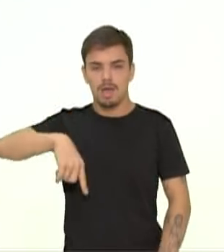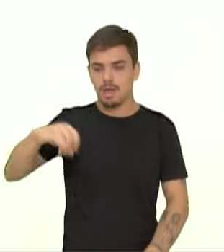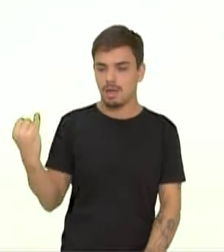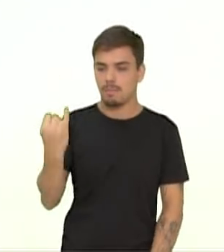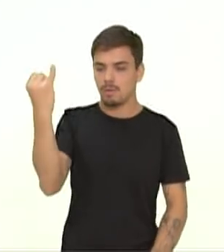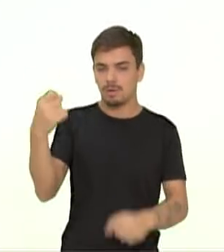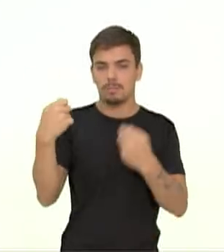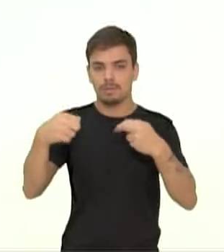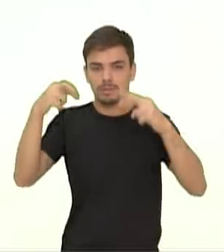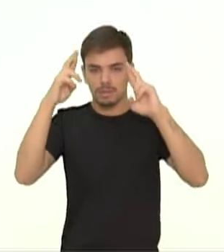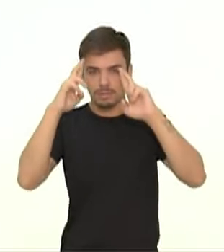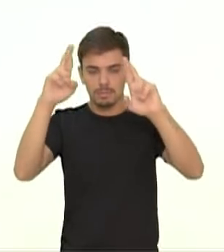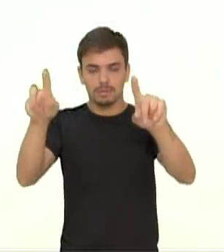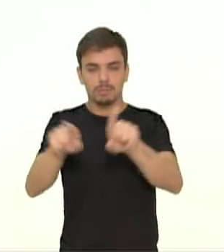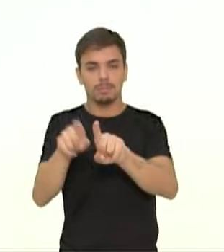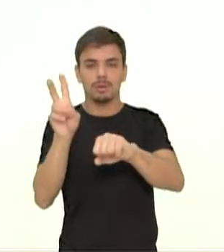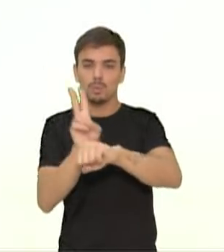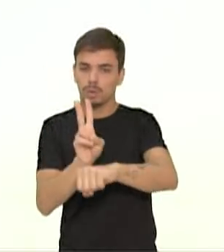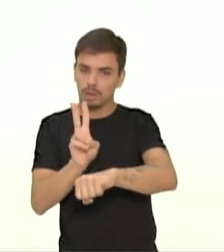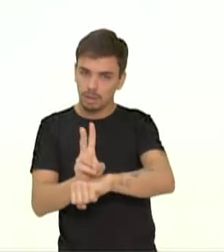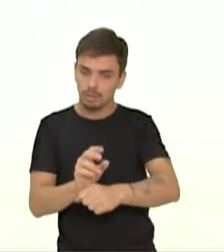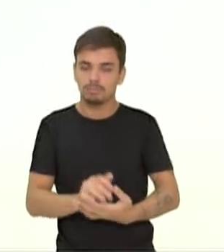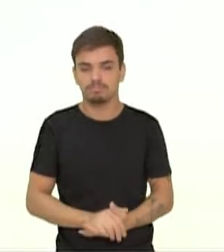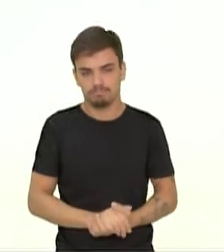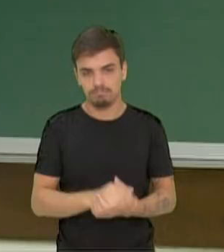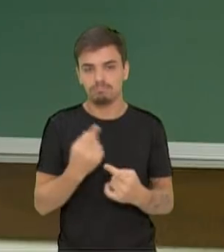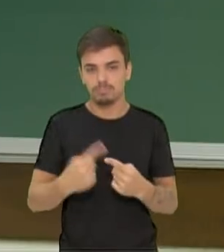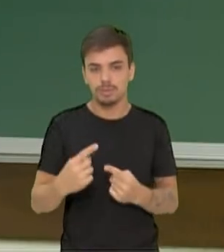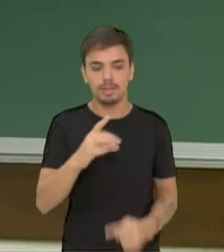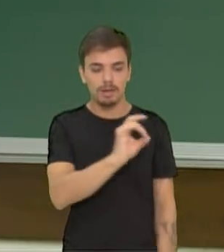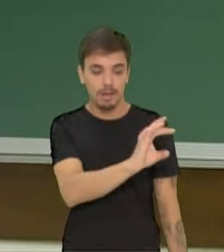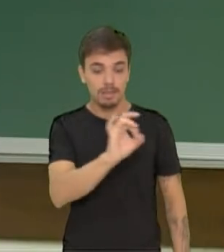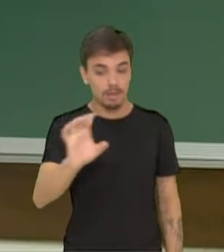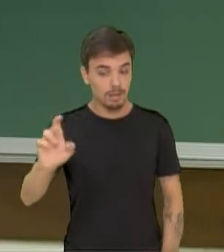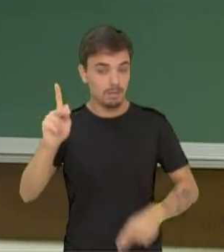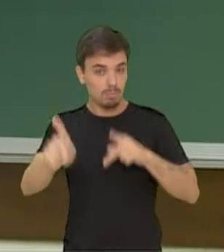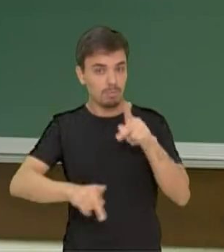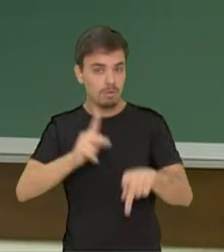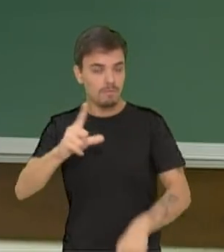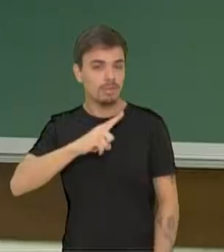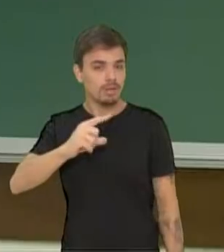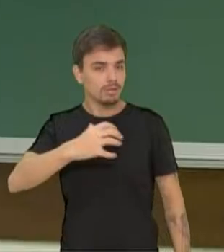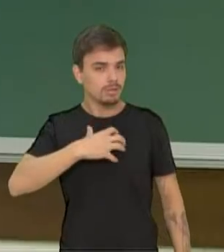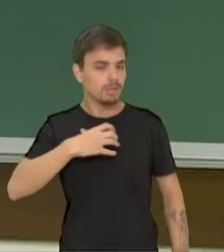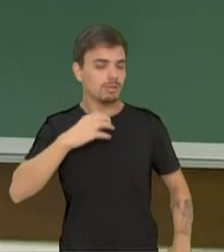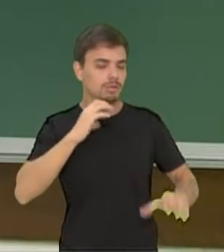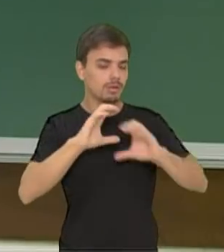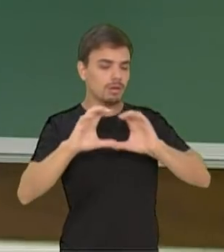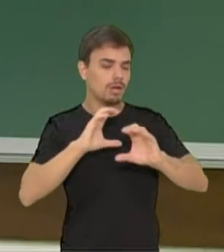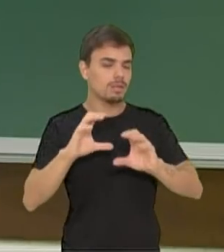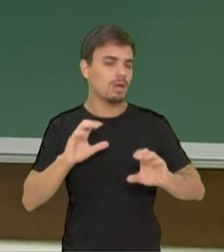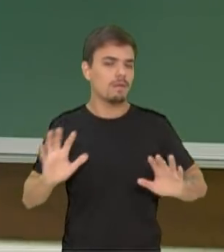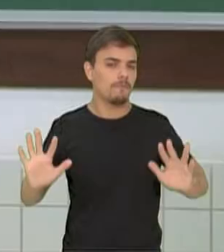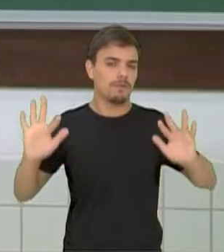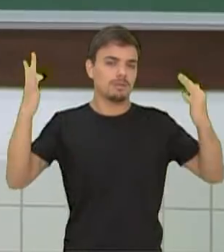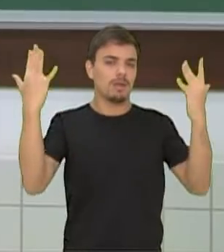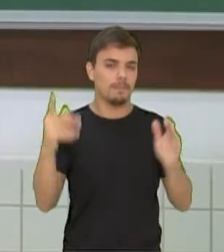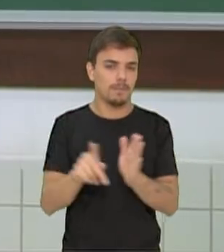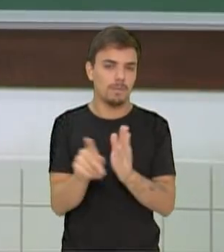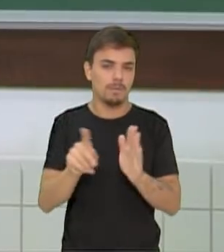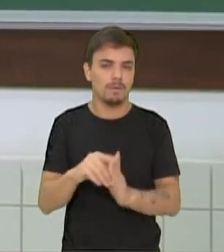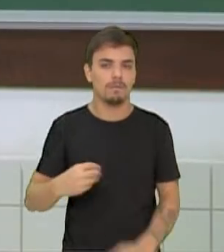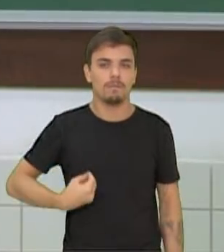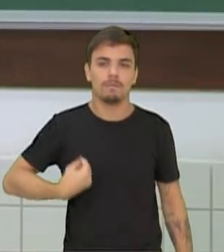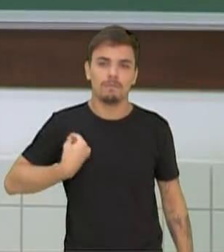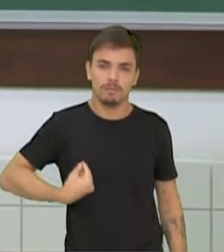ser respeitadas e preservadas, porque cada povo tem seu jeito de cantar e celebrar a vida. Isso a gente está